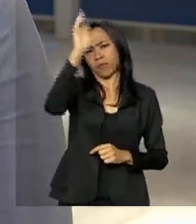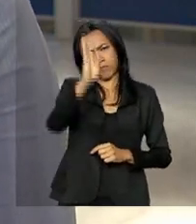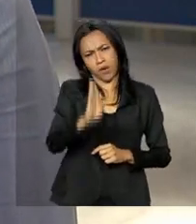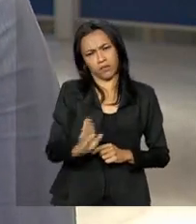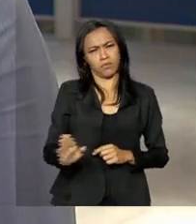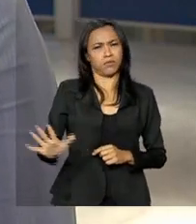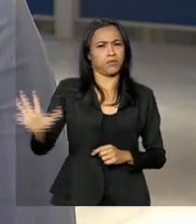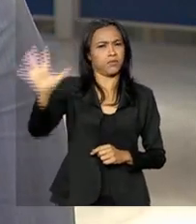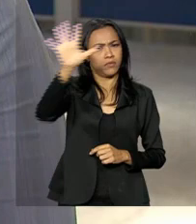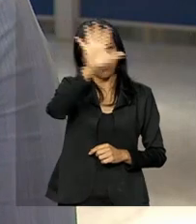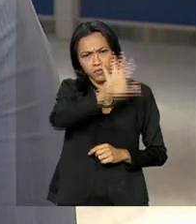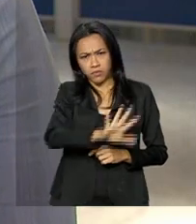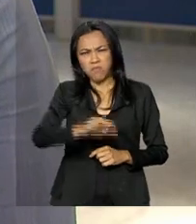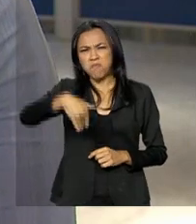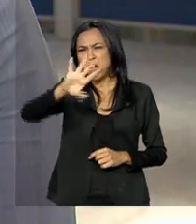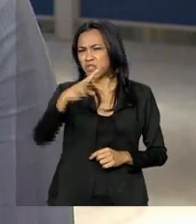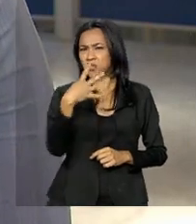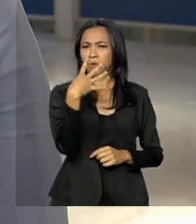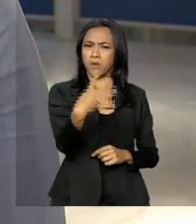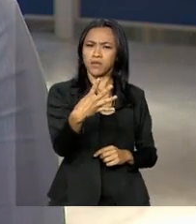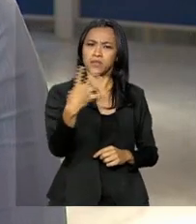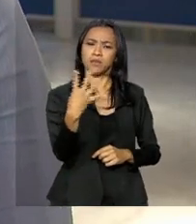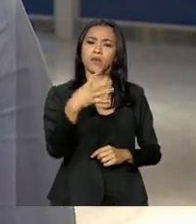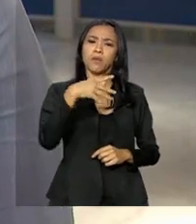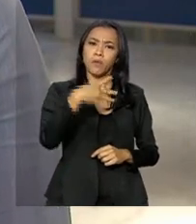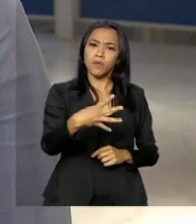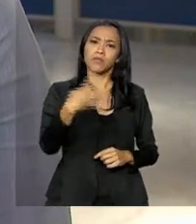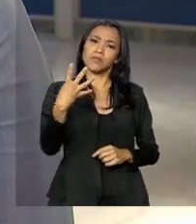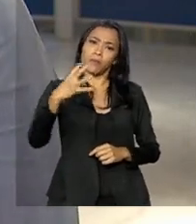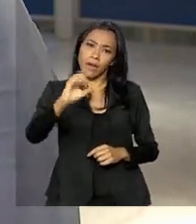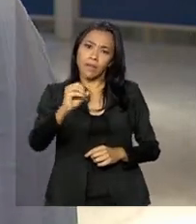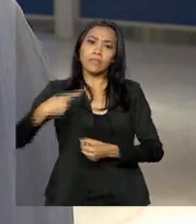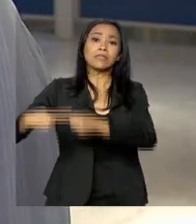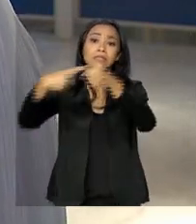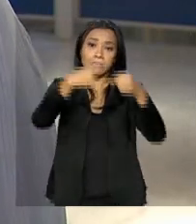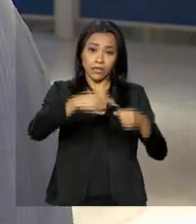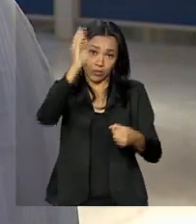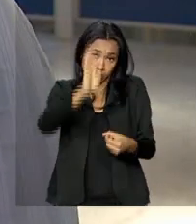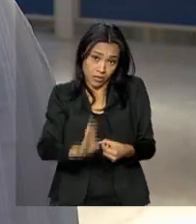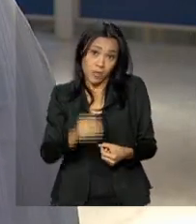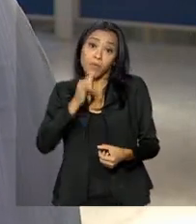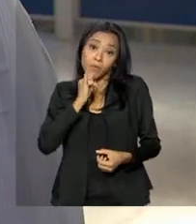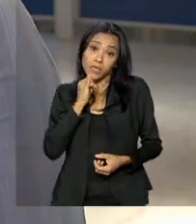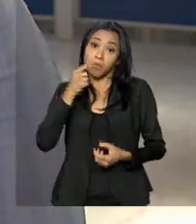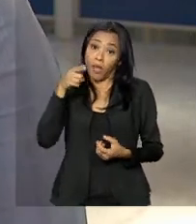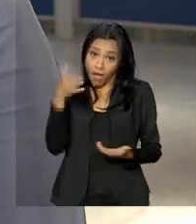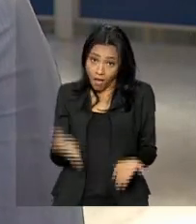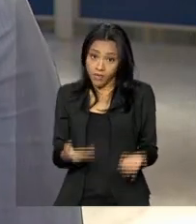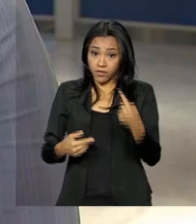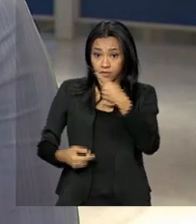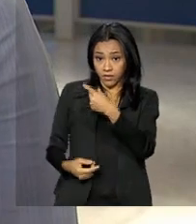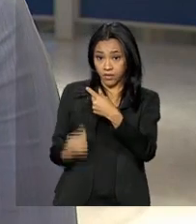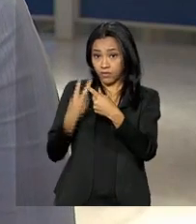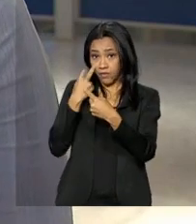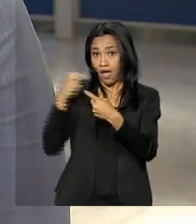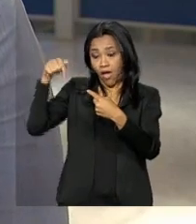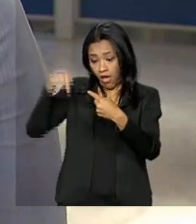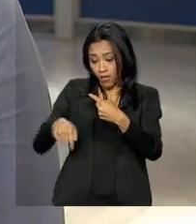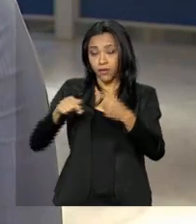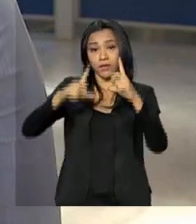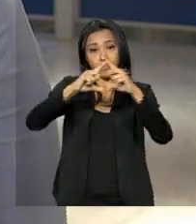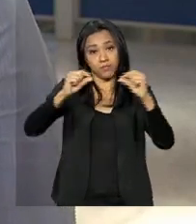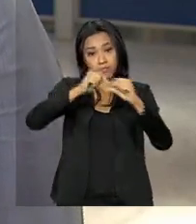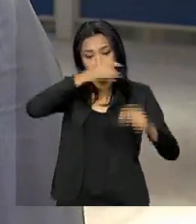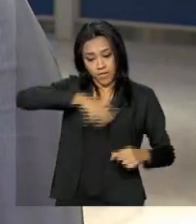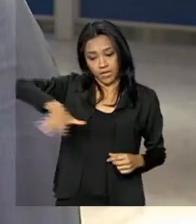mais de 440 cidades brasileiras como esta aqui que nós estamos que fica no centro de